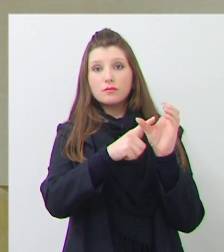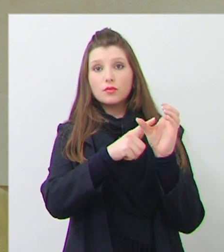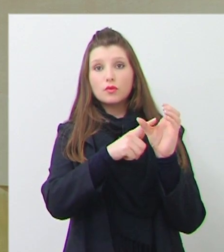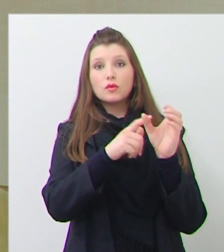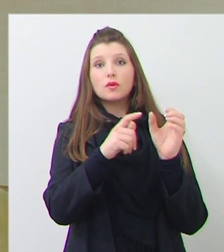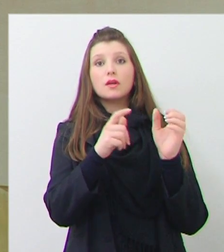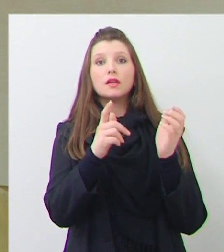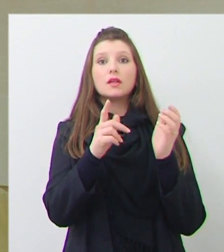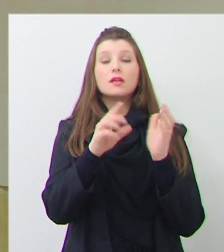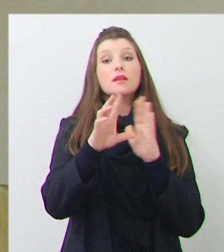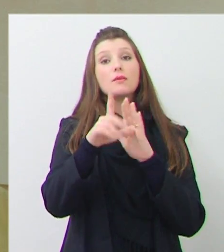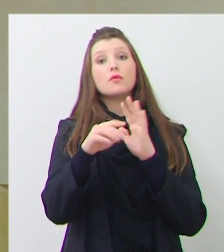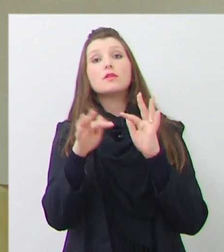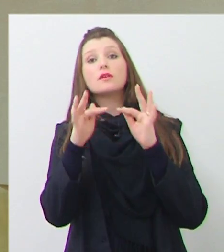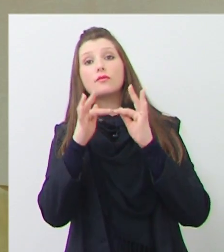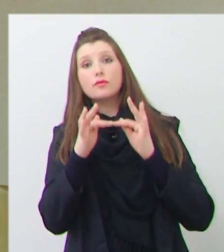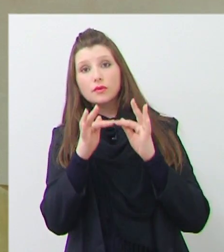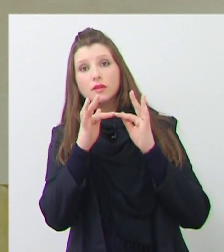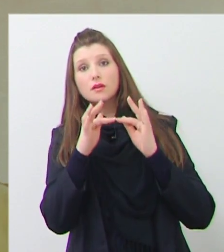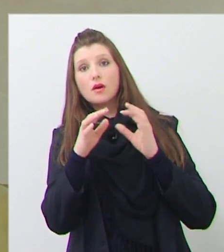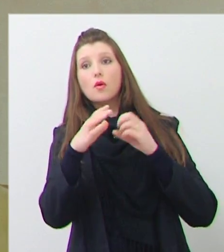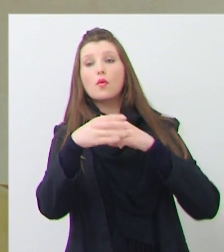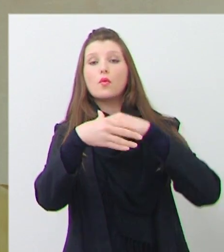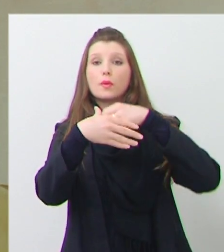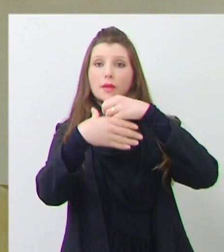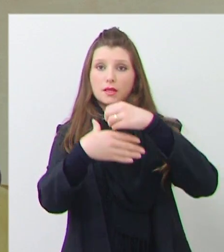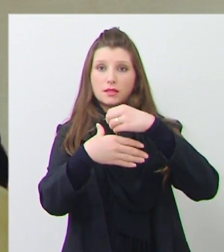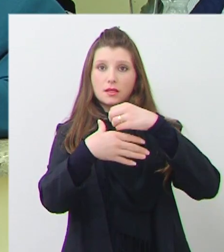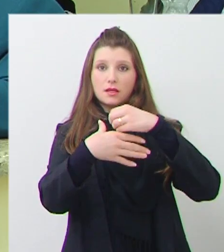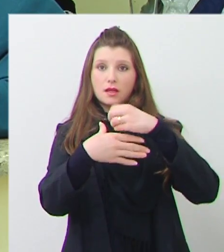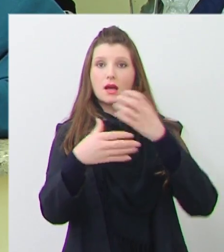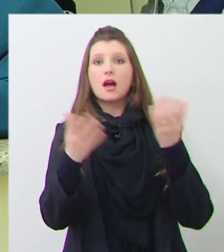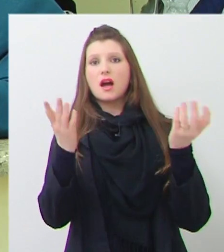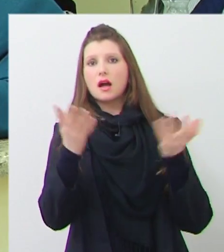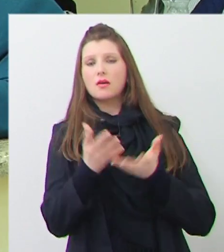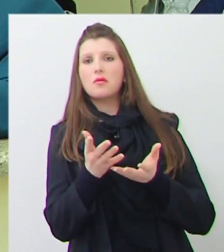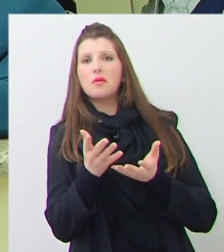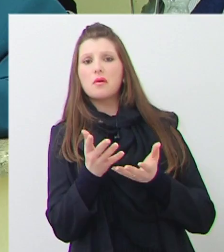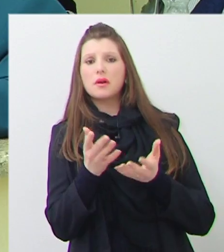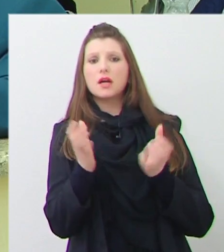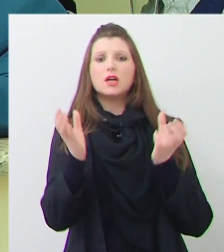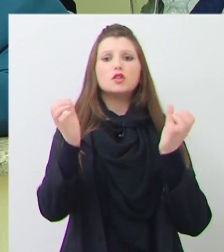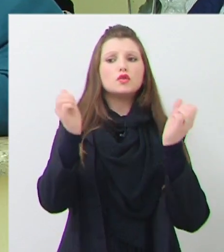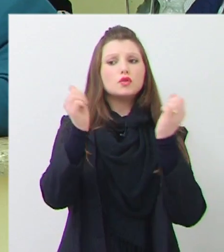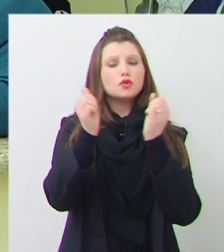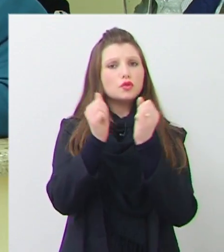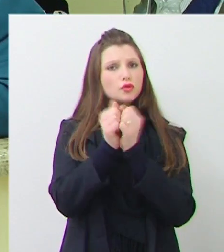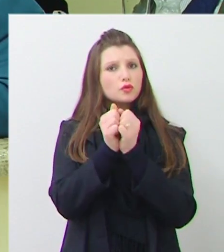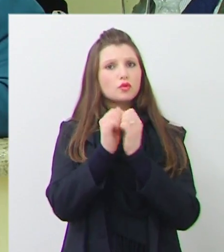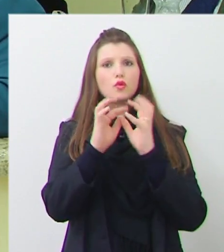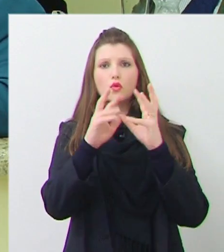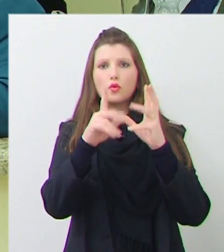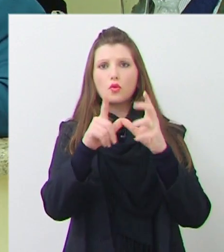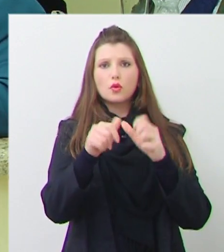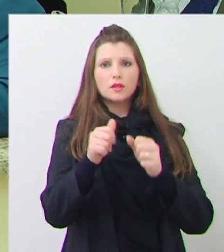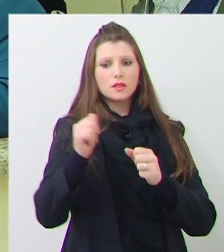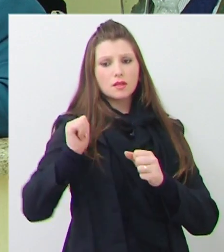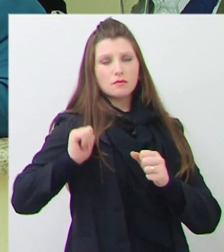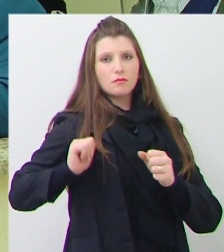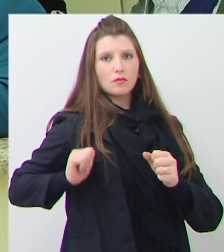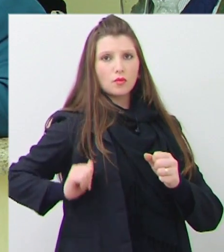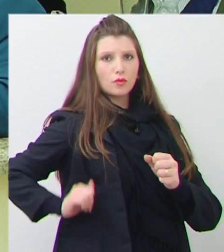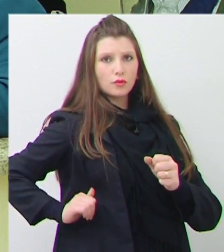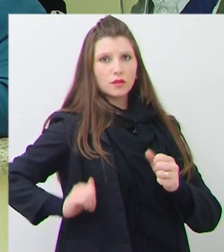a fundação, a Unesc. Agora, com a decisão do Supremo de que é devido à União, todas as bolsas de estudo que é